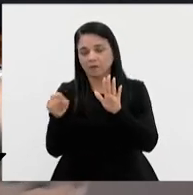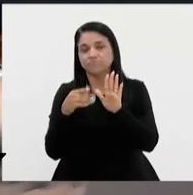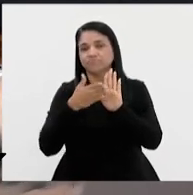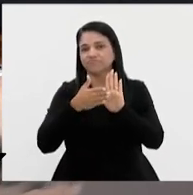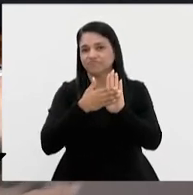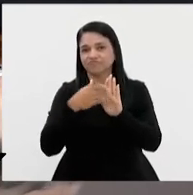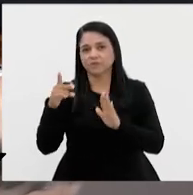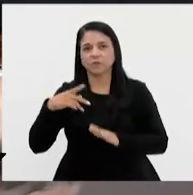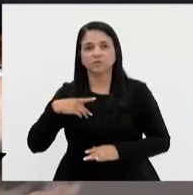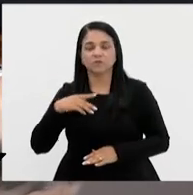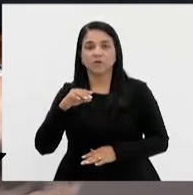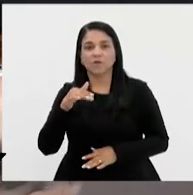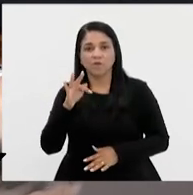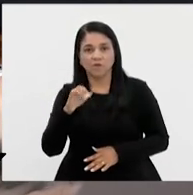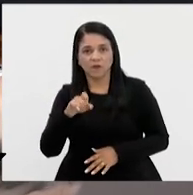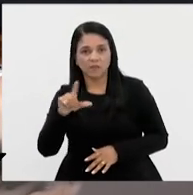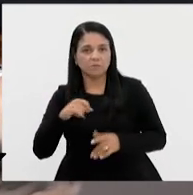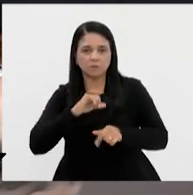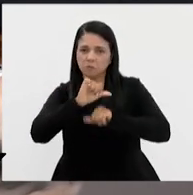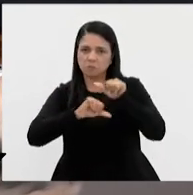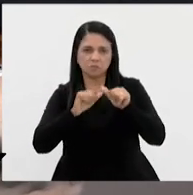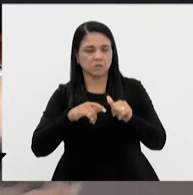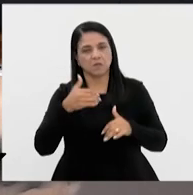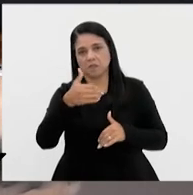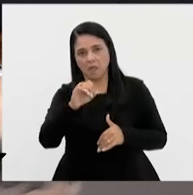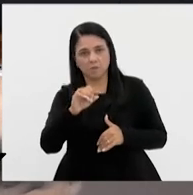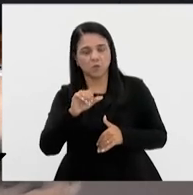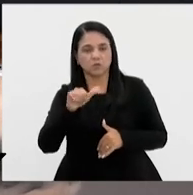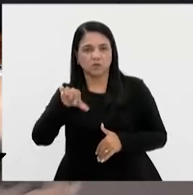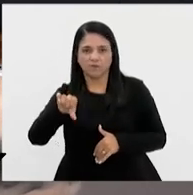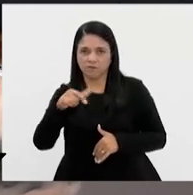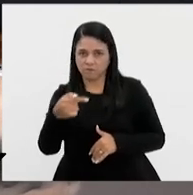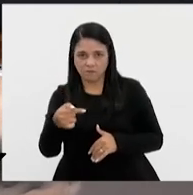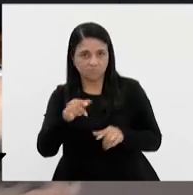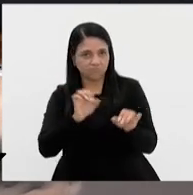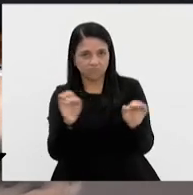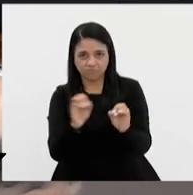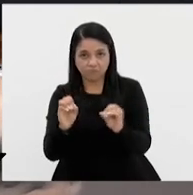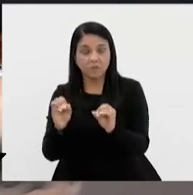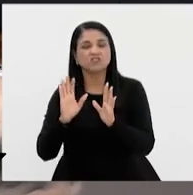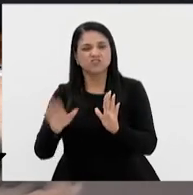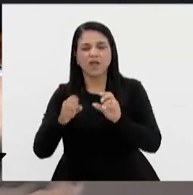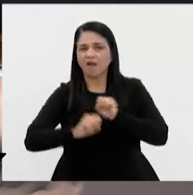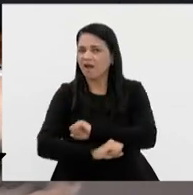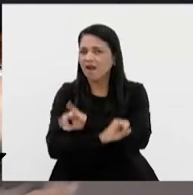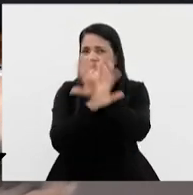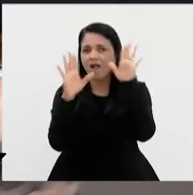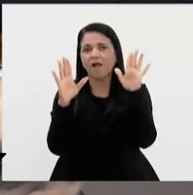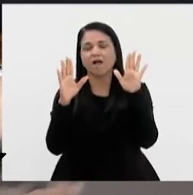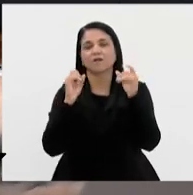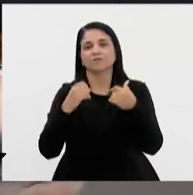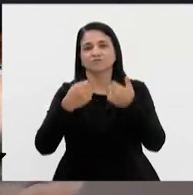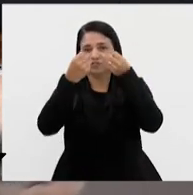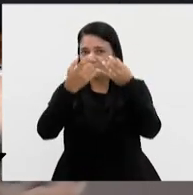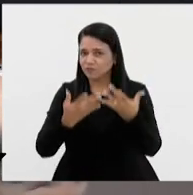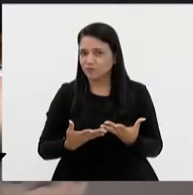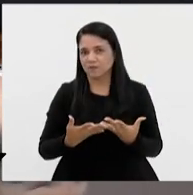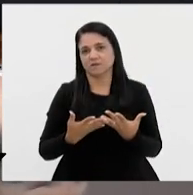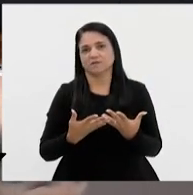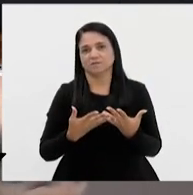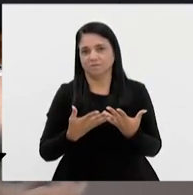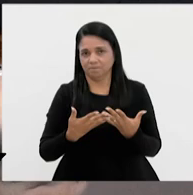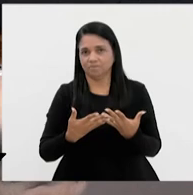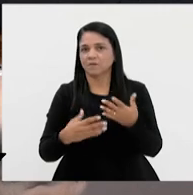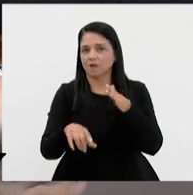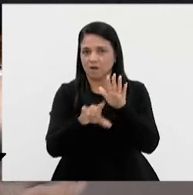não visa nem alterar a 10.197. Então, uma vez que já há dispositivo claro sobre a matéria,